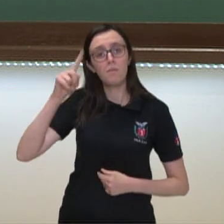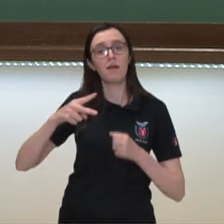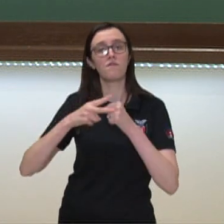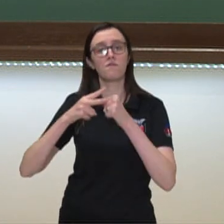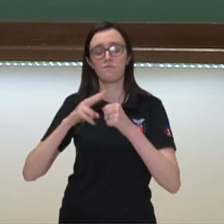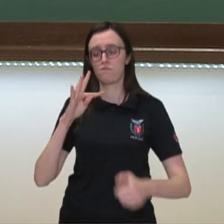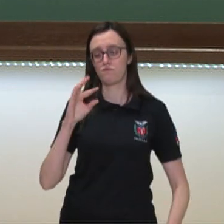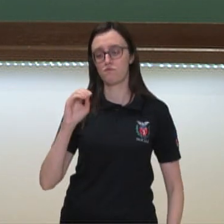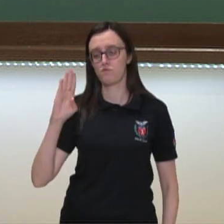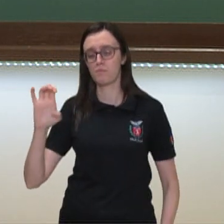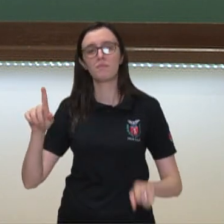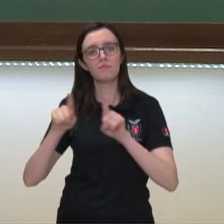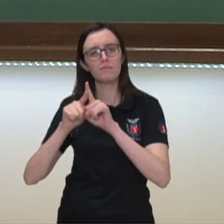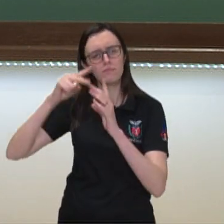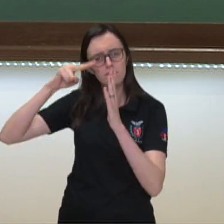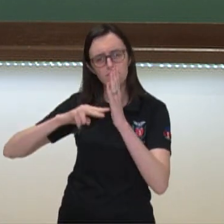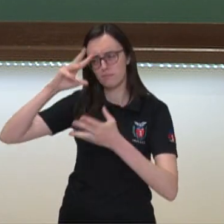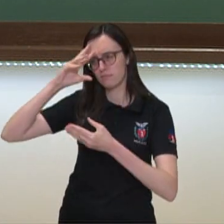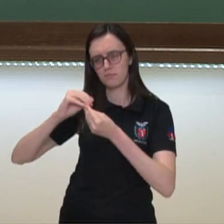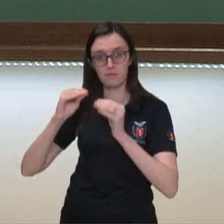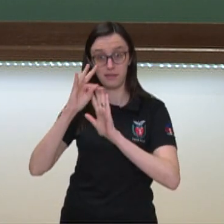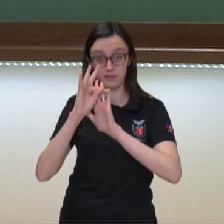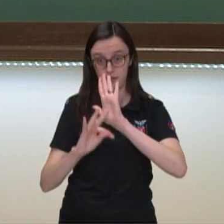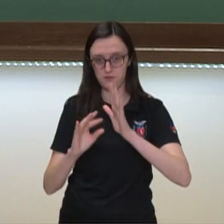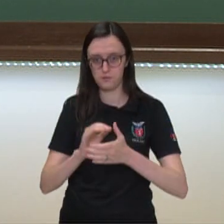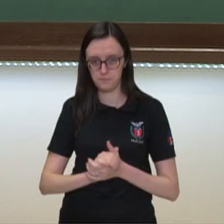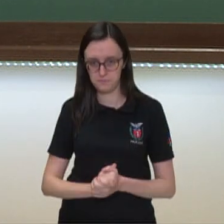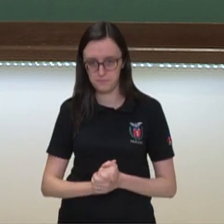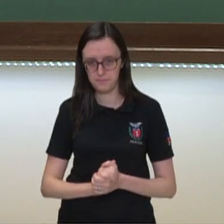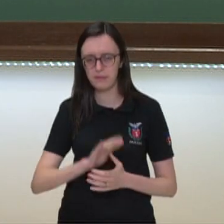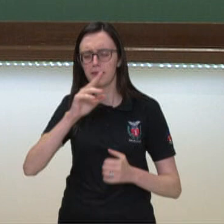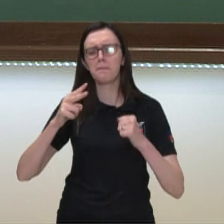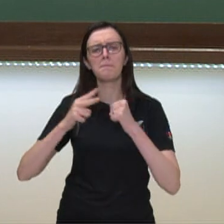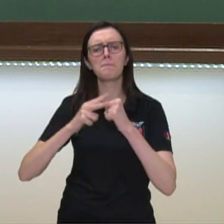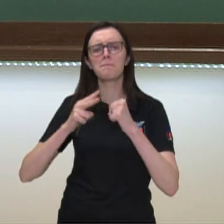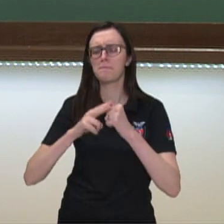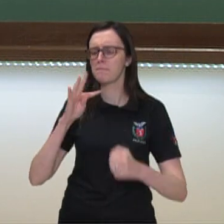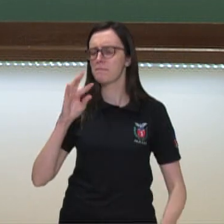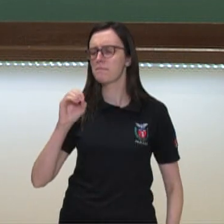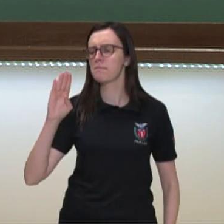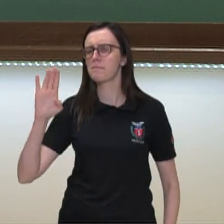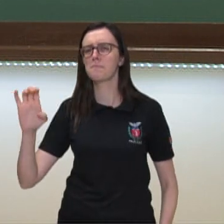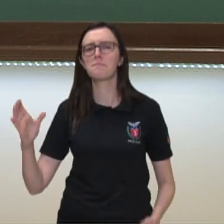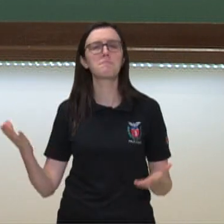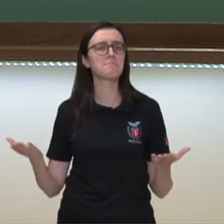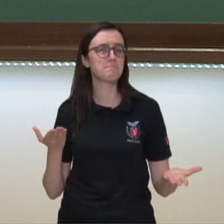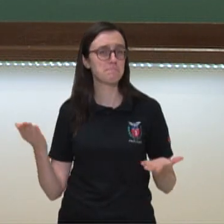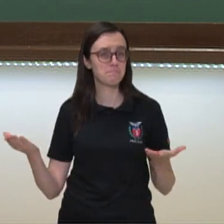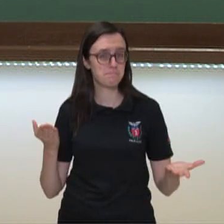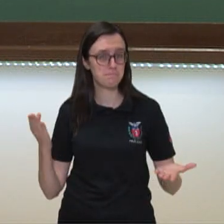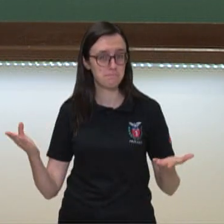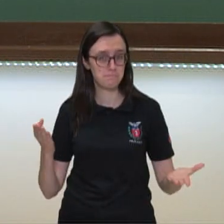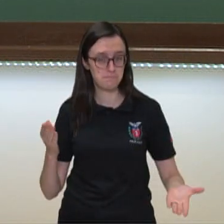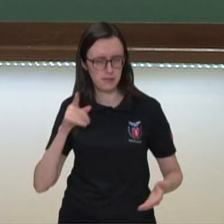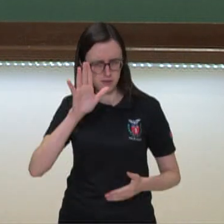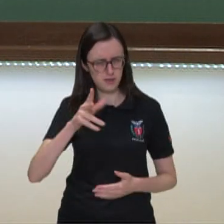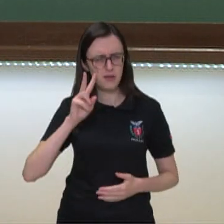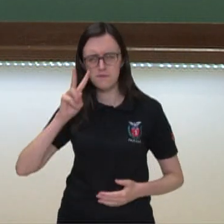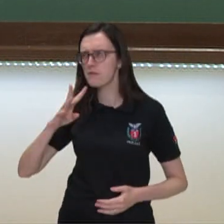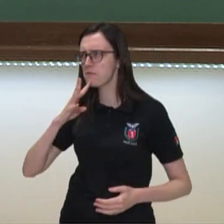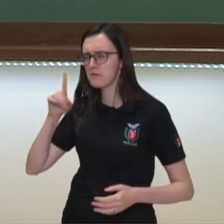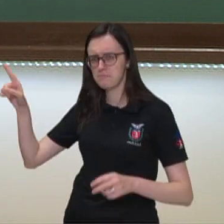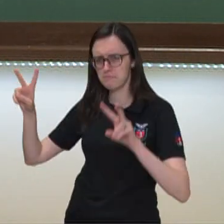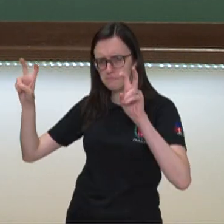e vamos fazer leitura e interpretação de texto. Verbo to be or not to be. Já ouviu falar